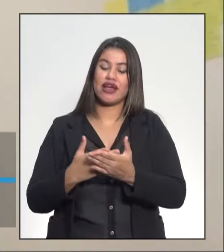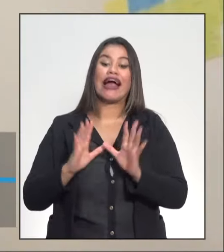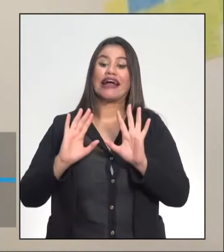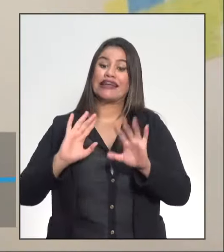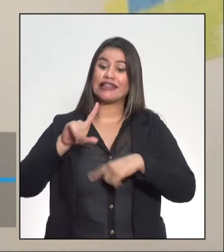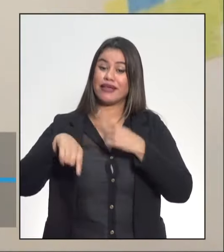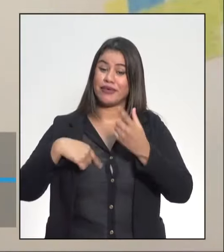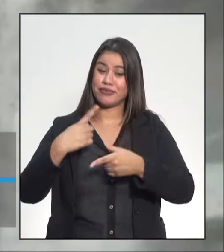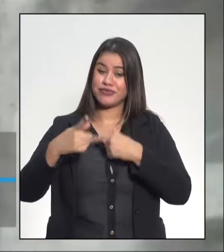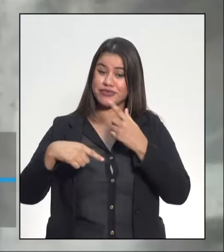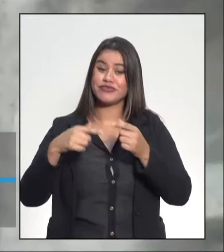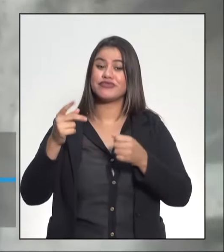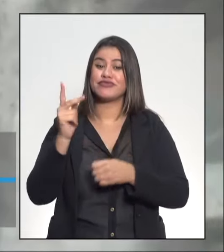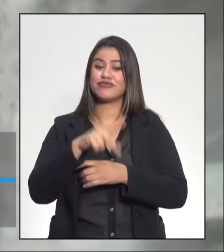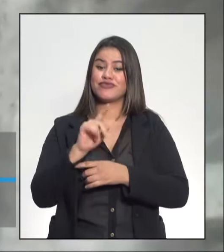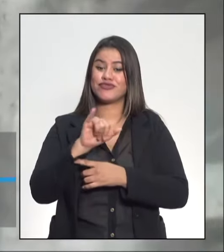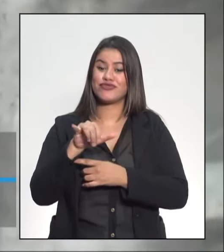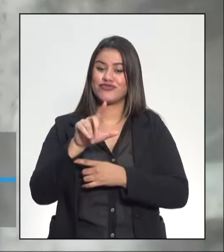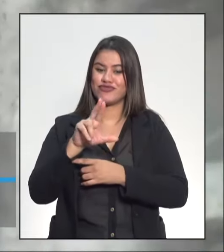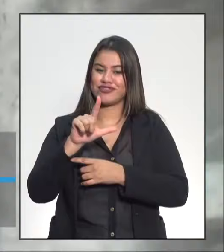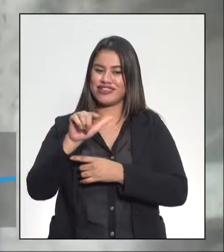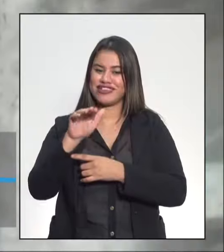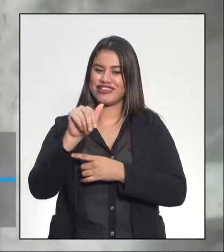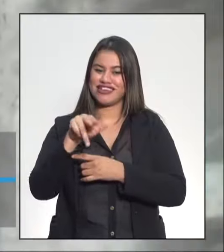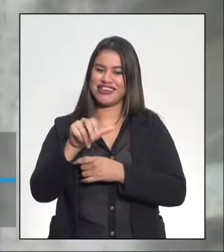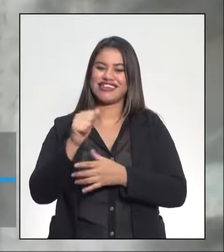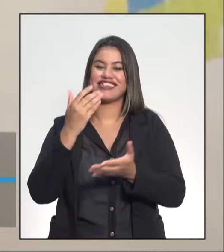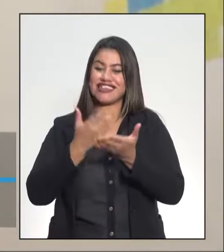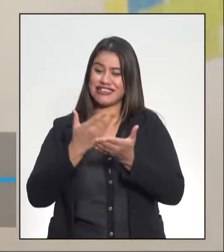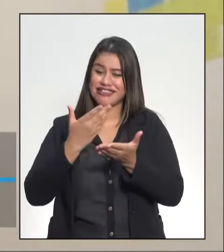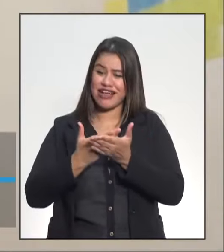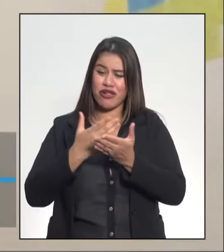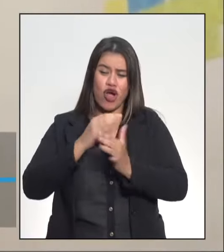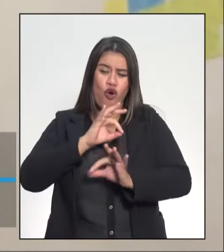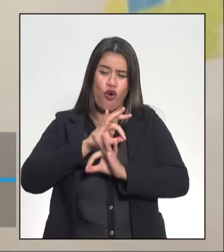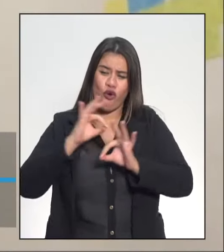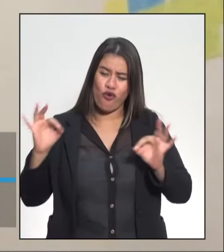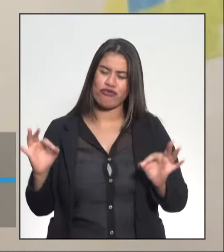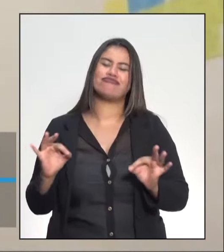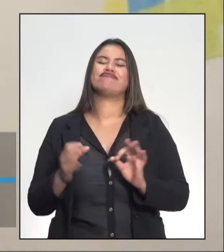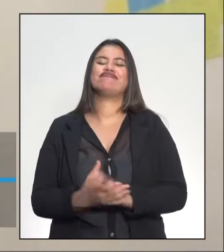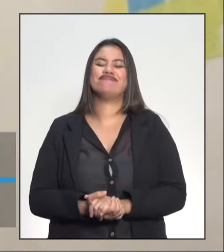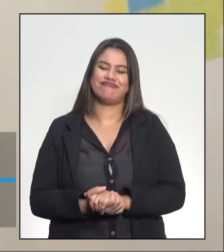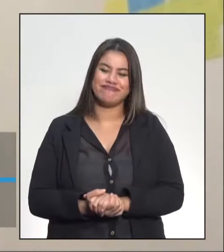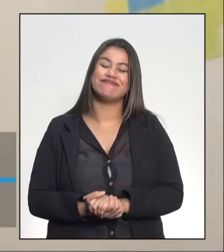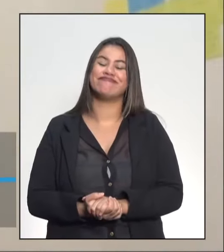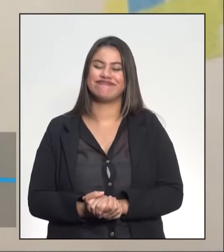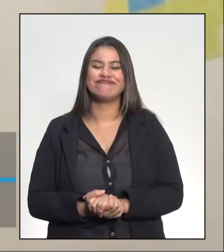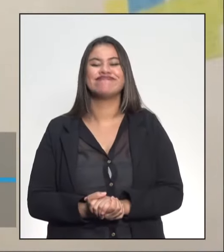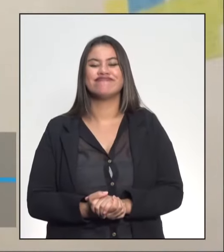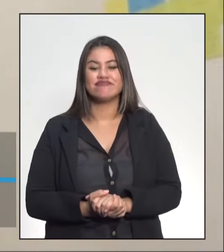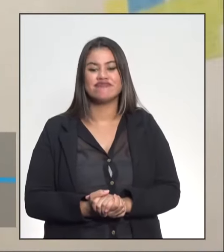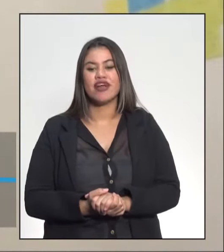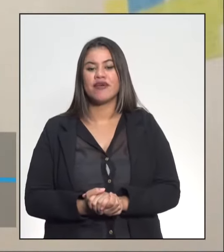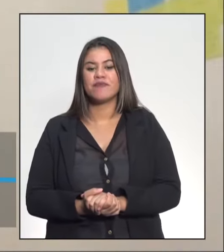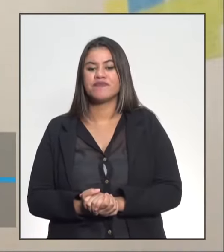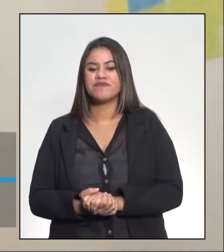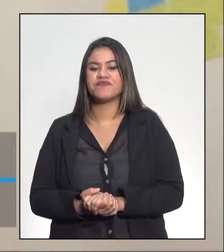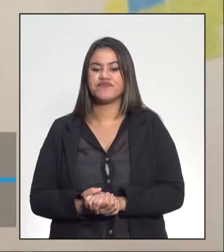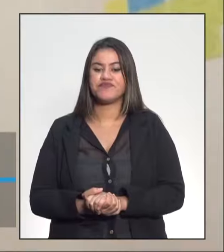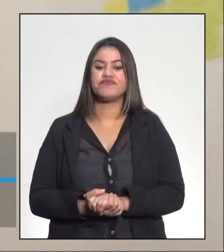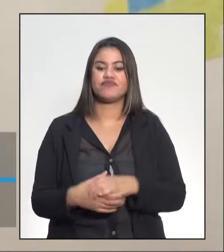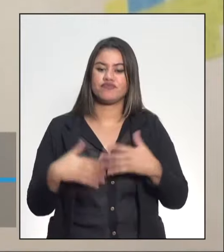preparando uma aula super interessante para vocês, viu? Sem spoiler. Beleza. Então, como a professora Raquel falou,